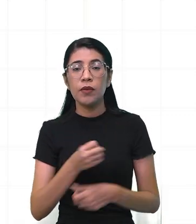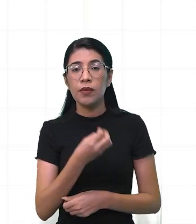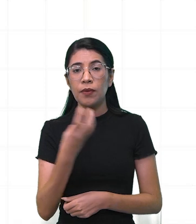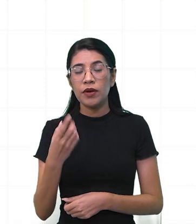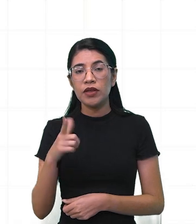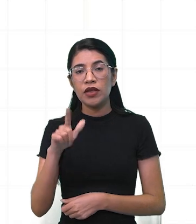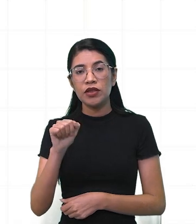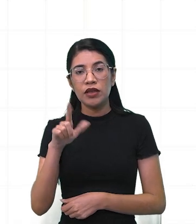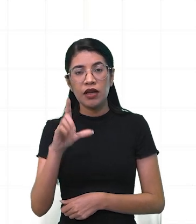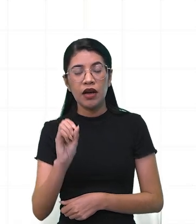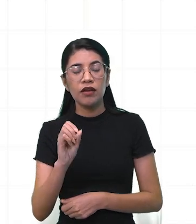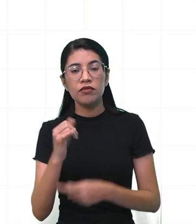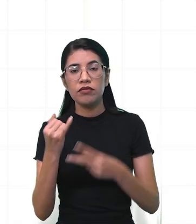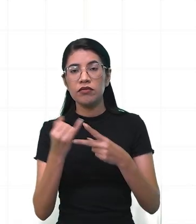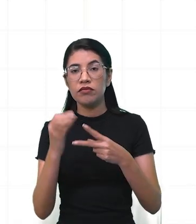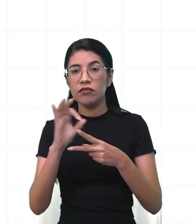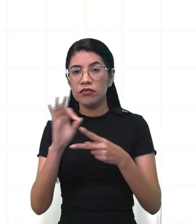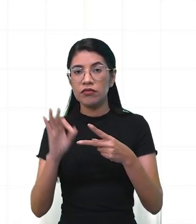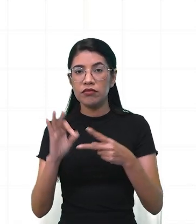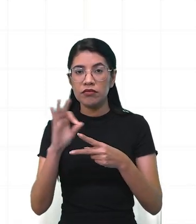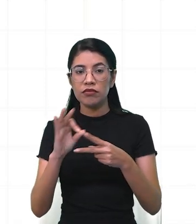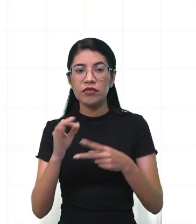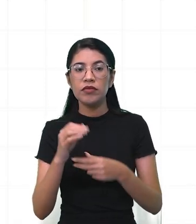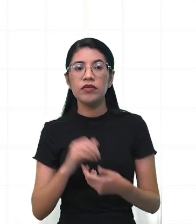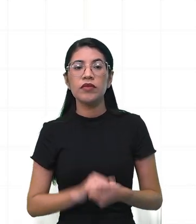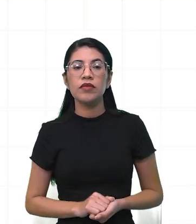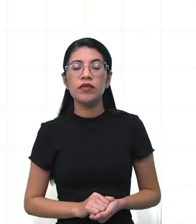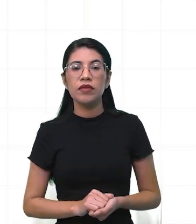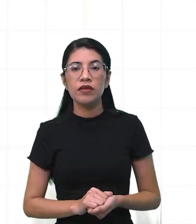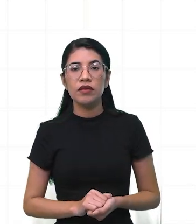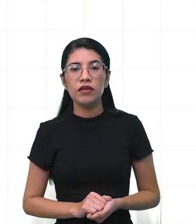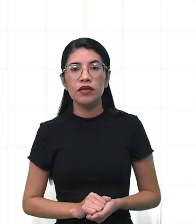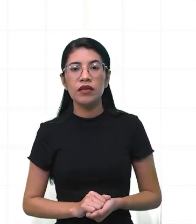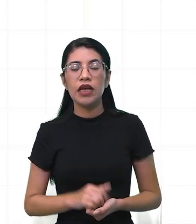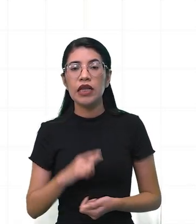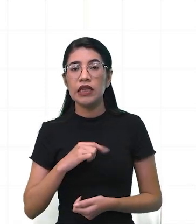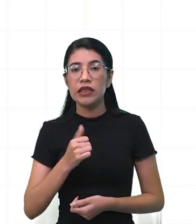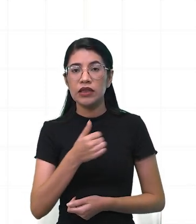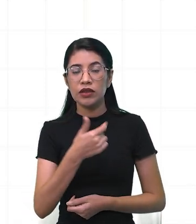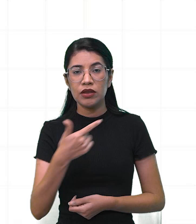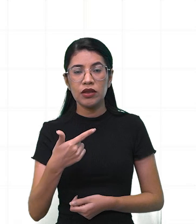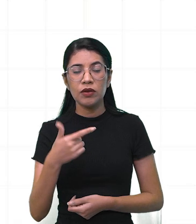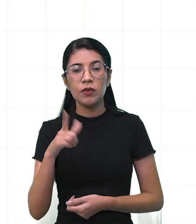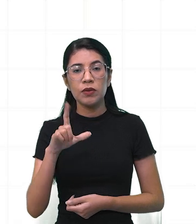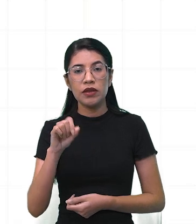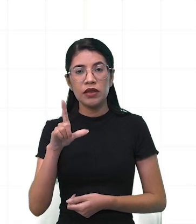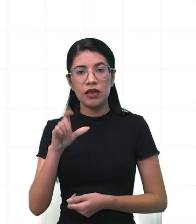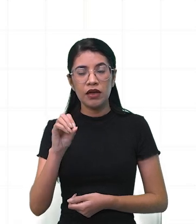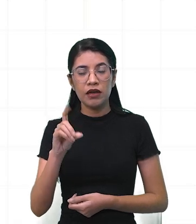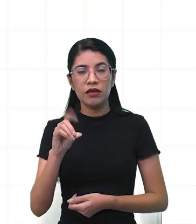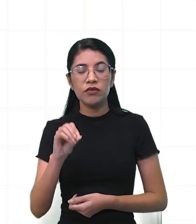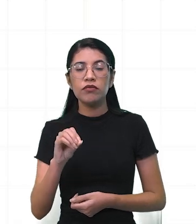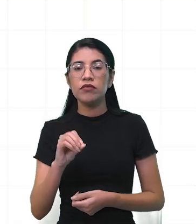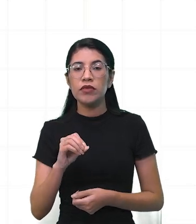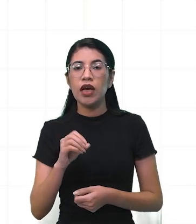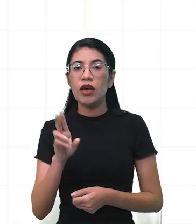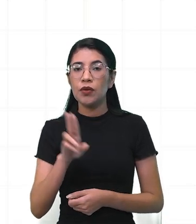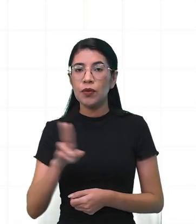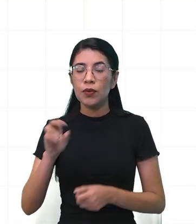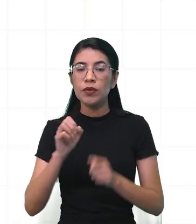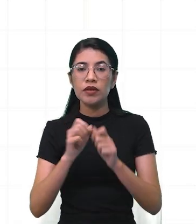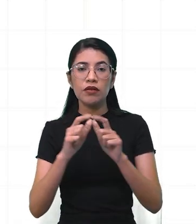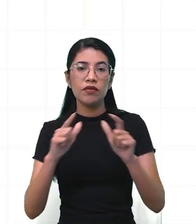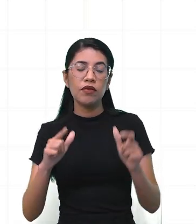de um polígono, no caso o dodecágono, né, que possui 12 lados, tá? Aplicando na fórmula